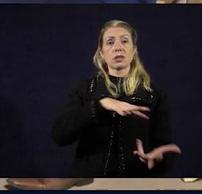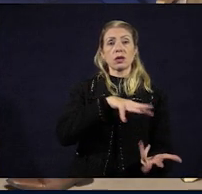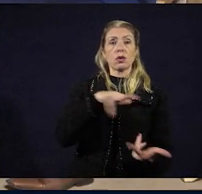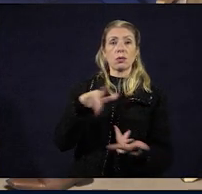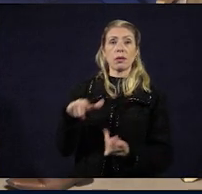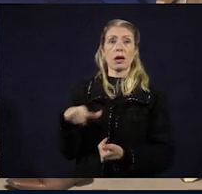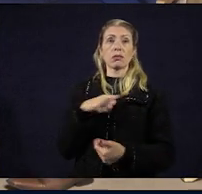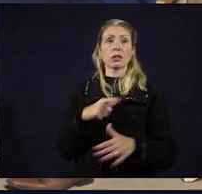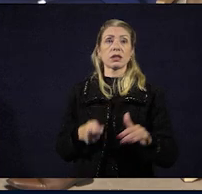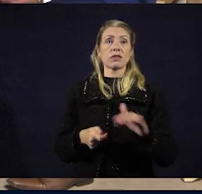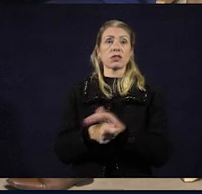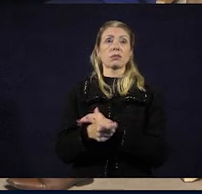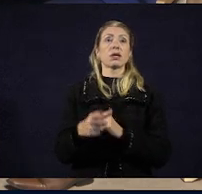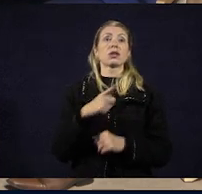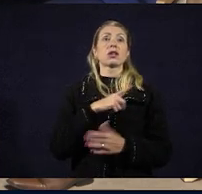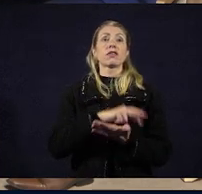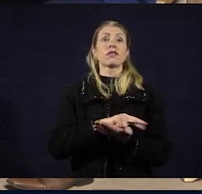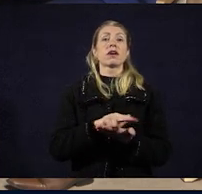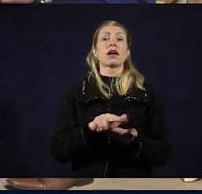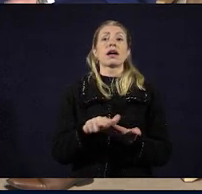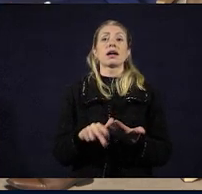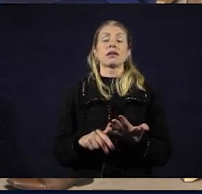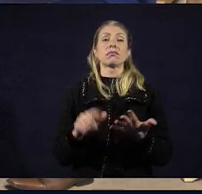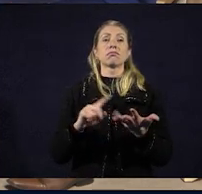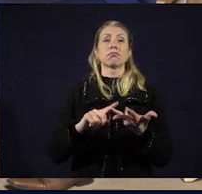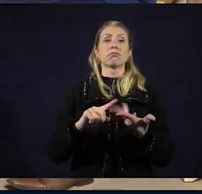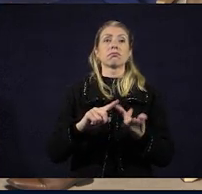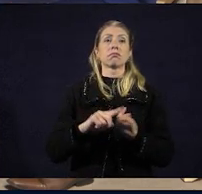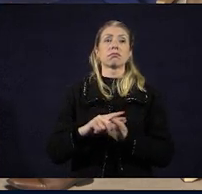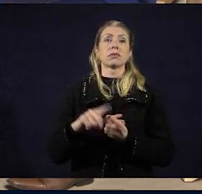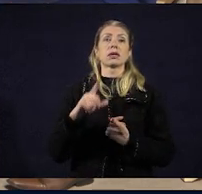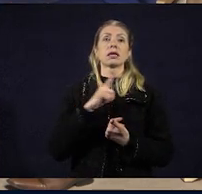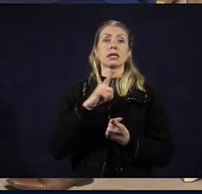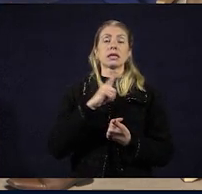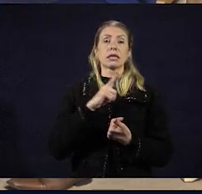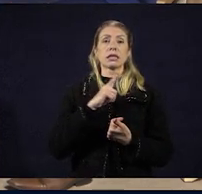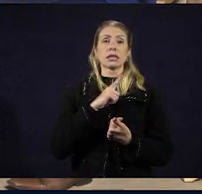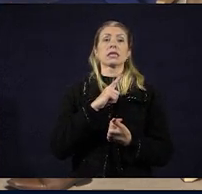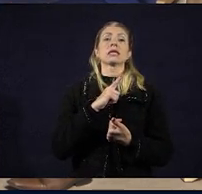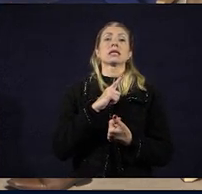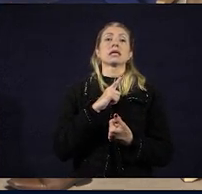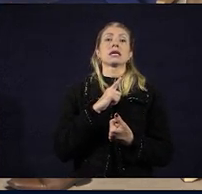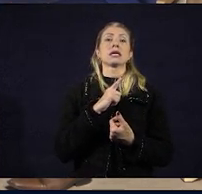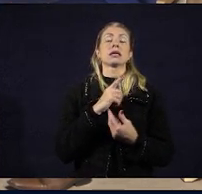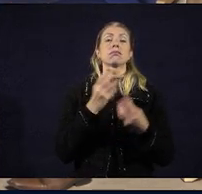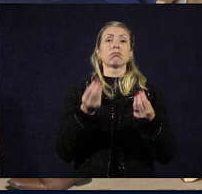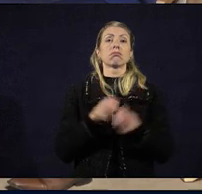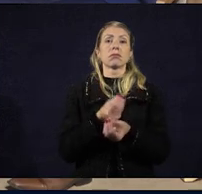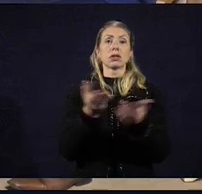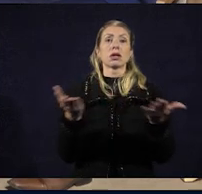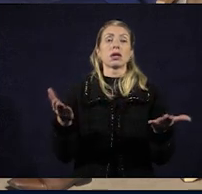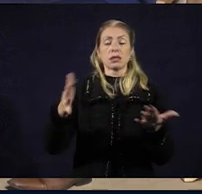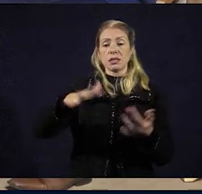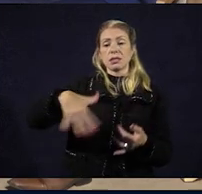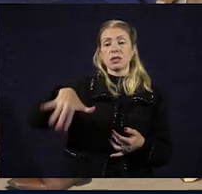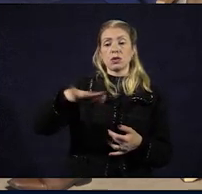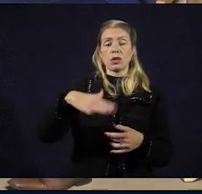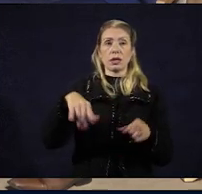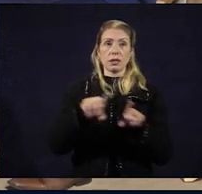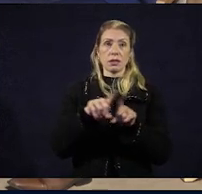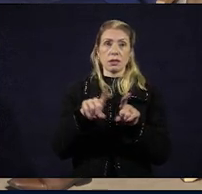várias classificações né Fundos globais tem os fundos de medo de marcas mas você também tem os Fundos globais dedicados setorialmente